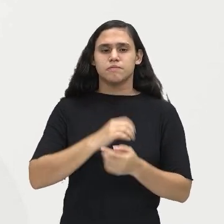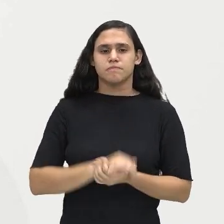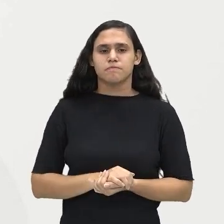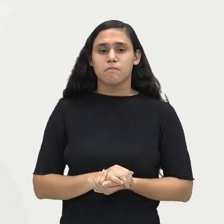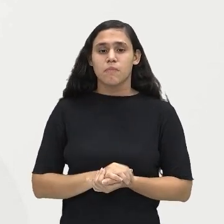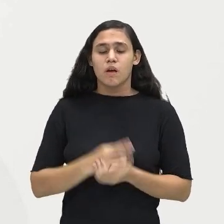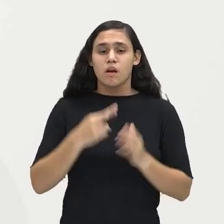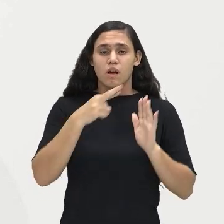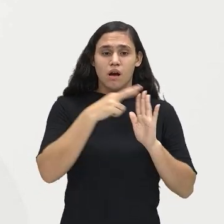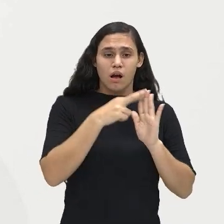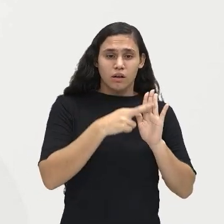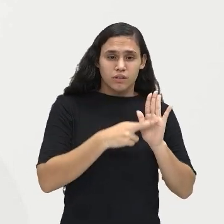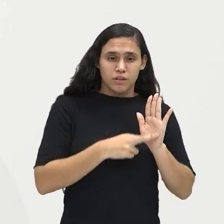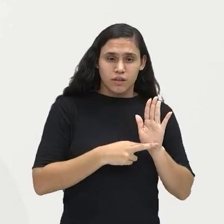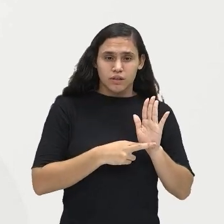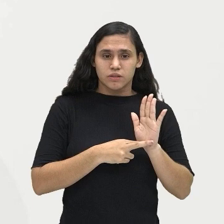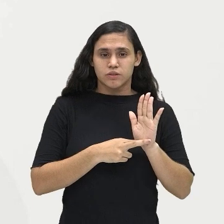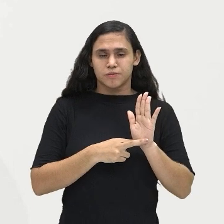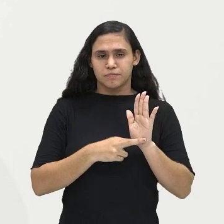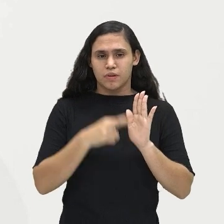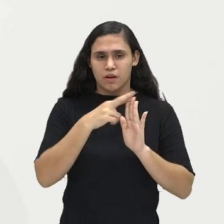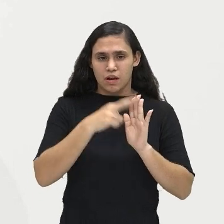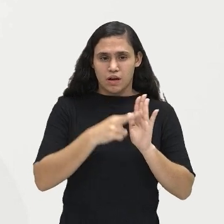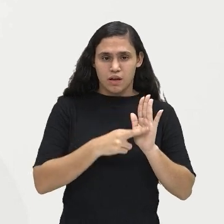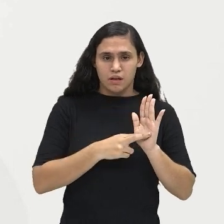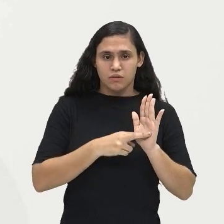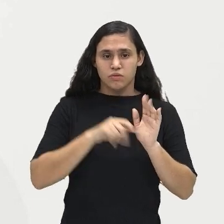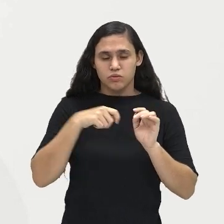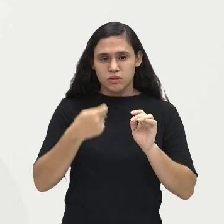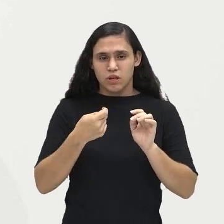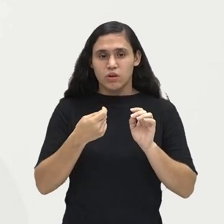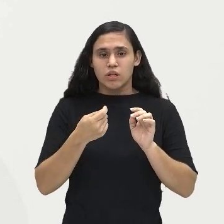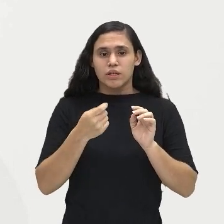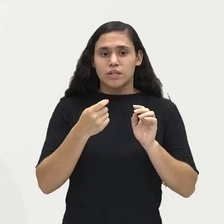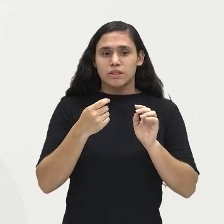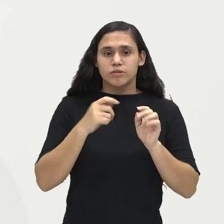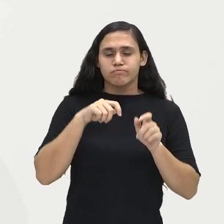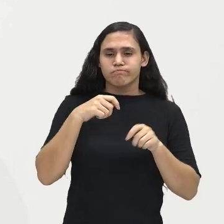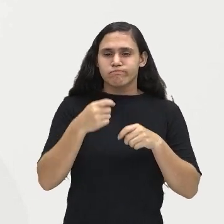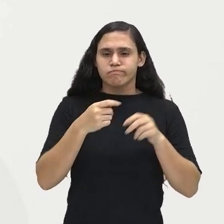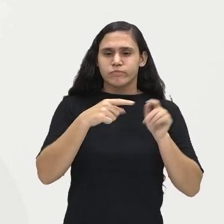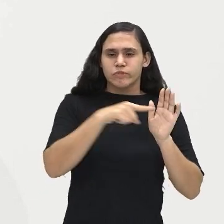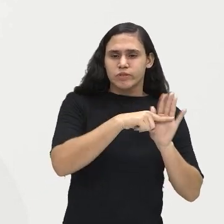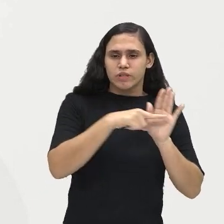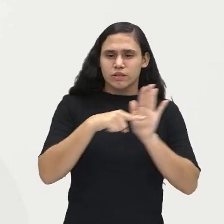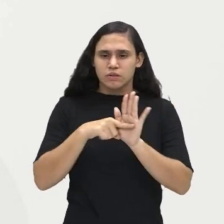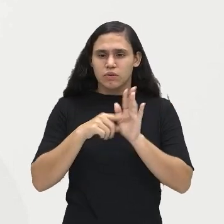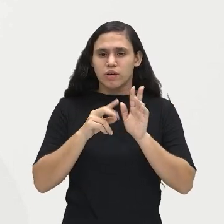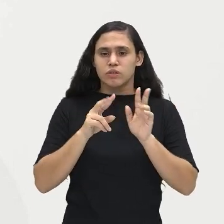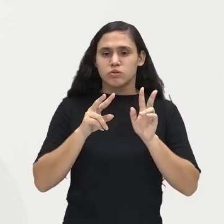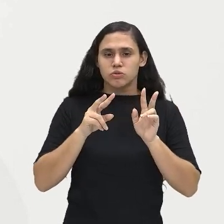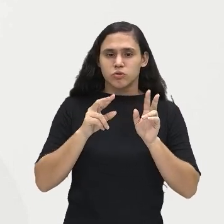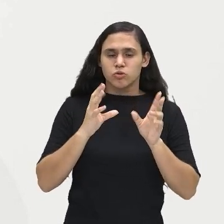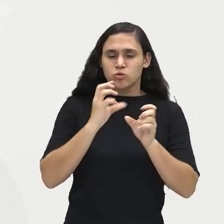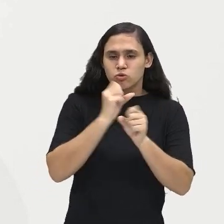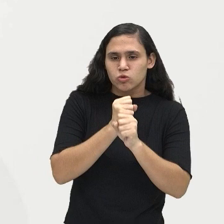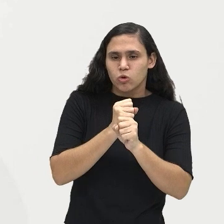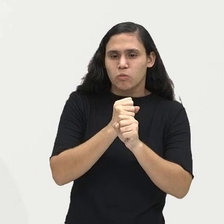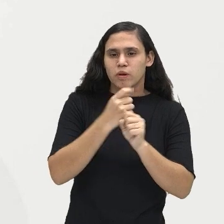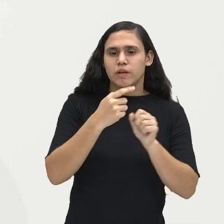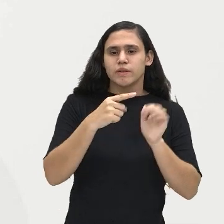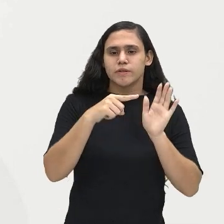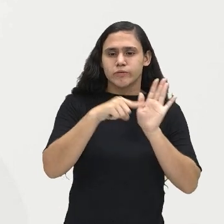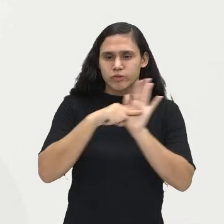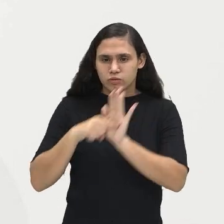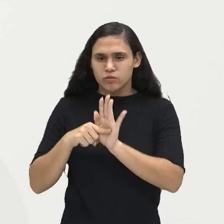regra. Sinais iguais, soma e repete o sinal, pessoal. Temos menos 9 e menos